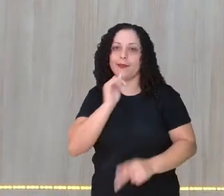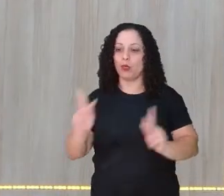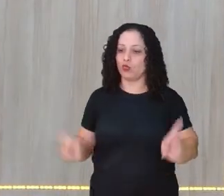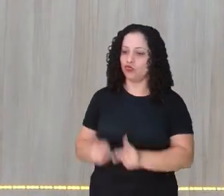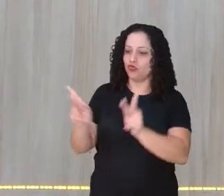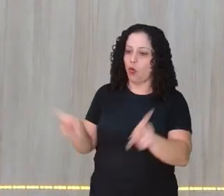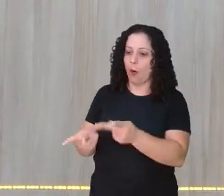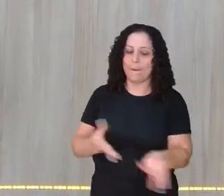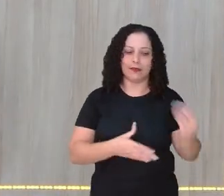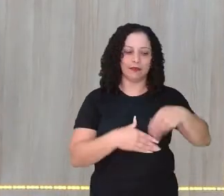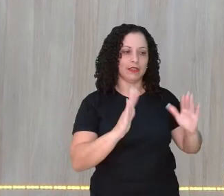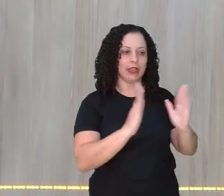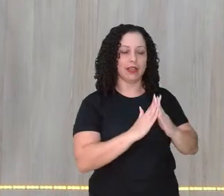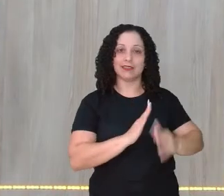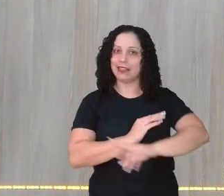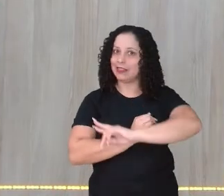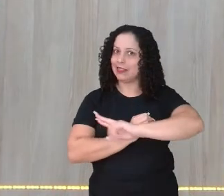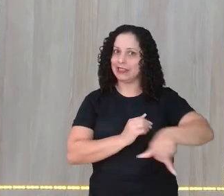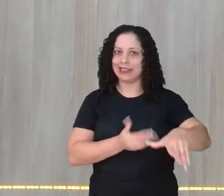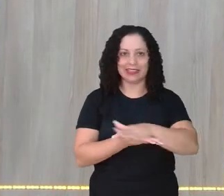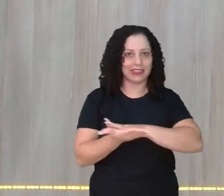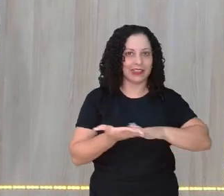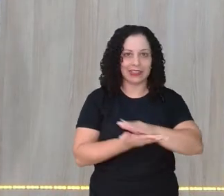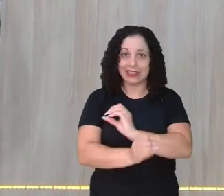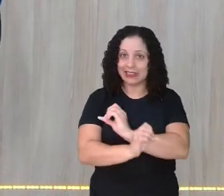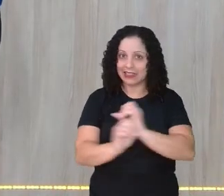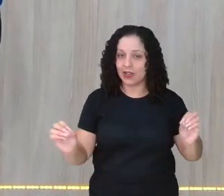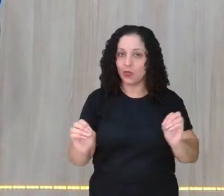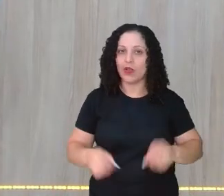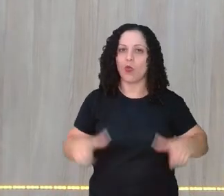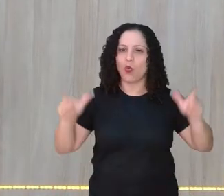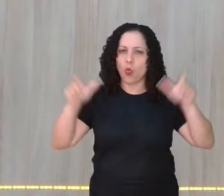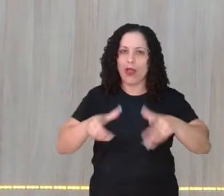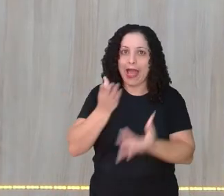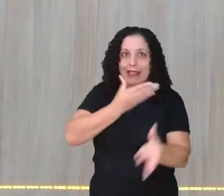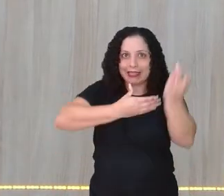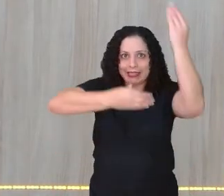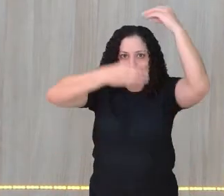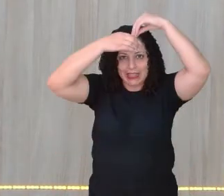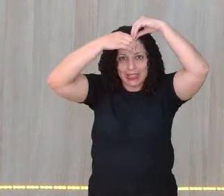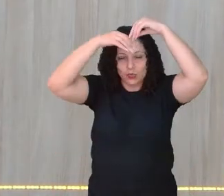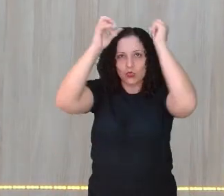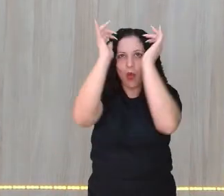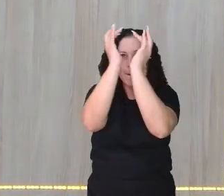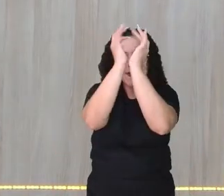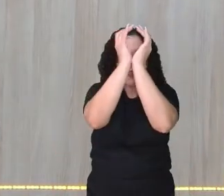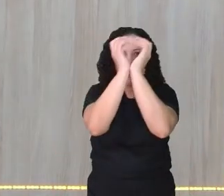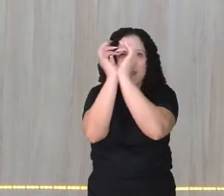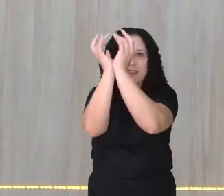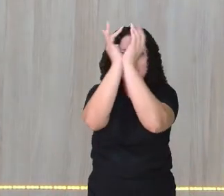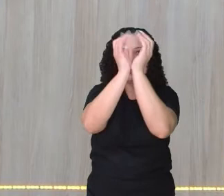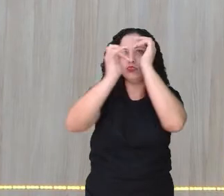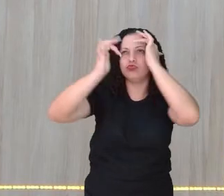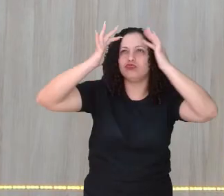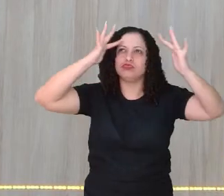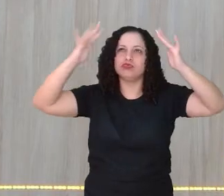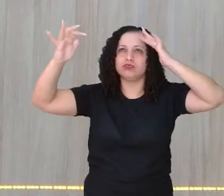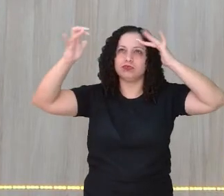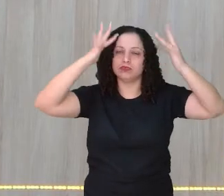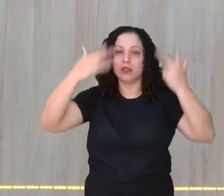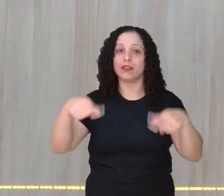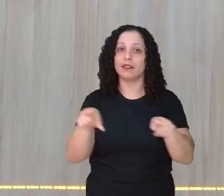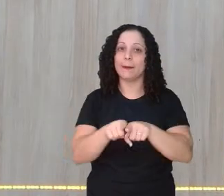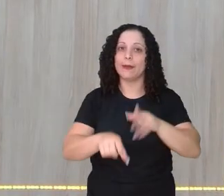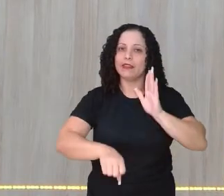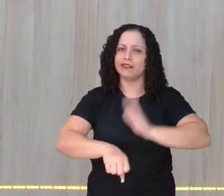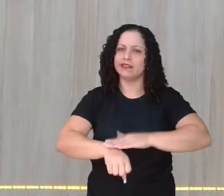aconteceu na casa, não. Temos aí um espaço psicológico. Também vamos ter uma diferença de tempo,